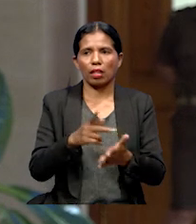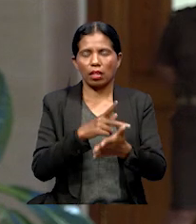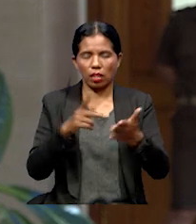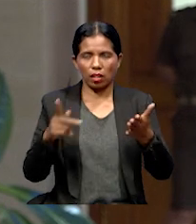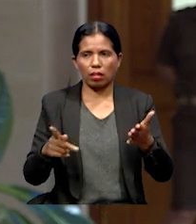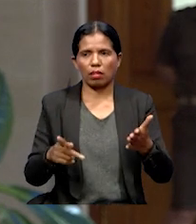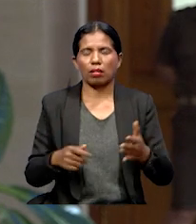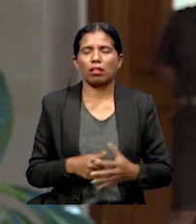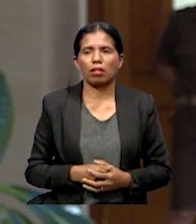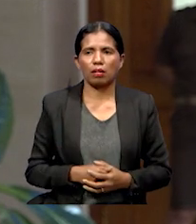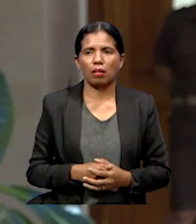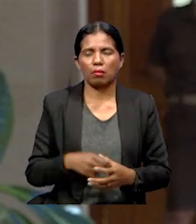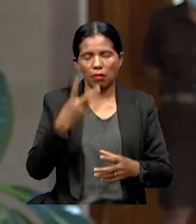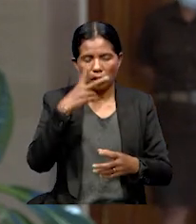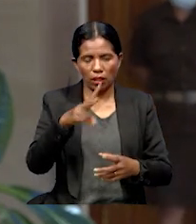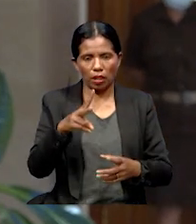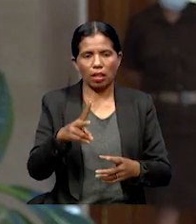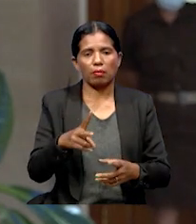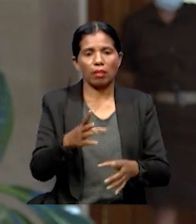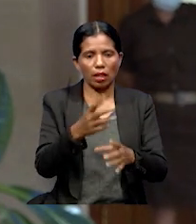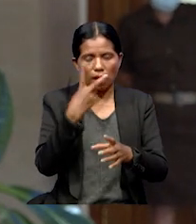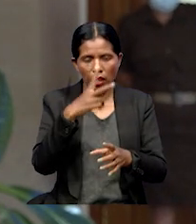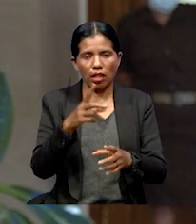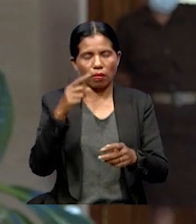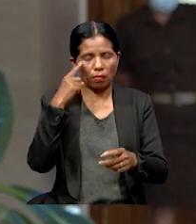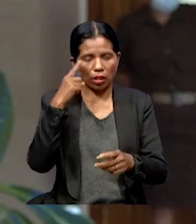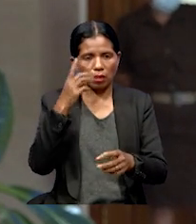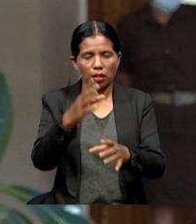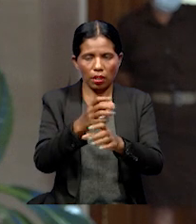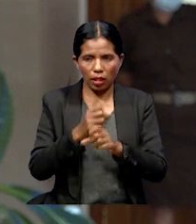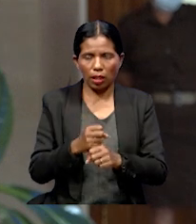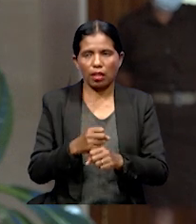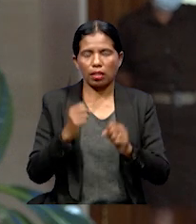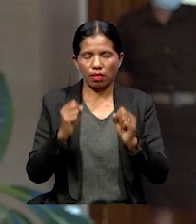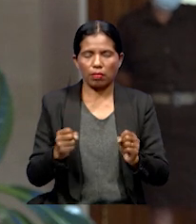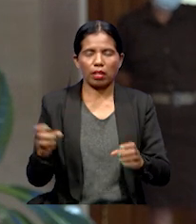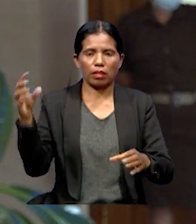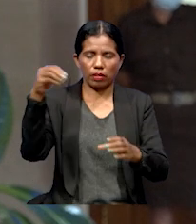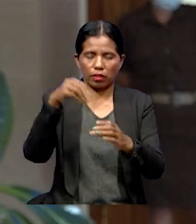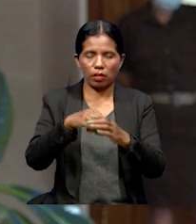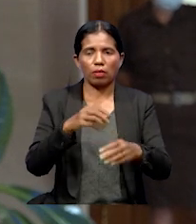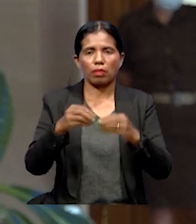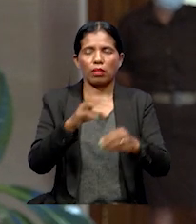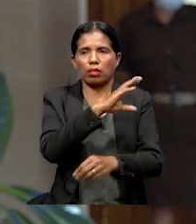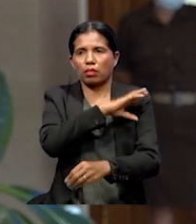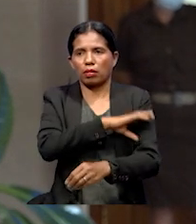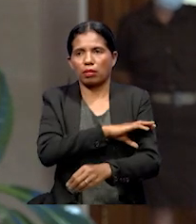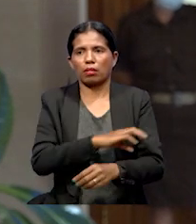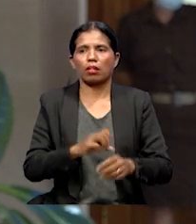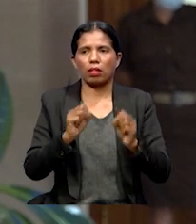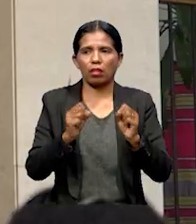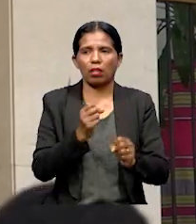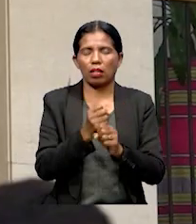flagrante de delito, a mim bele aborda e depois passa automaticamente para a agente de segurança, se irá, nesse caso polícia, para ralar o